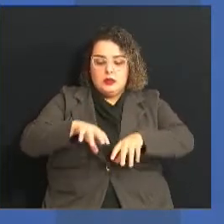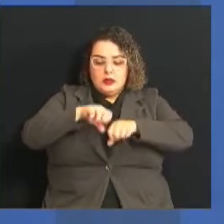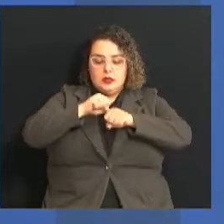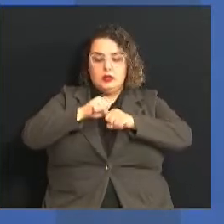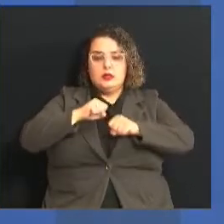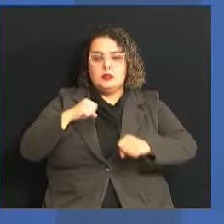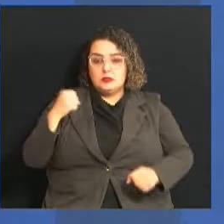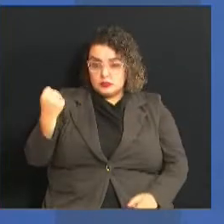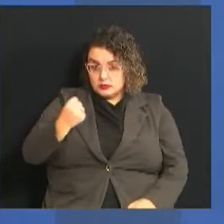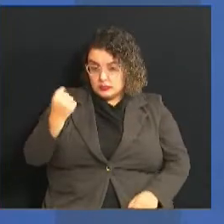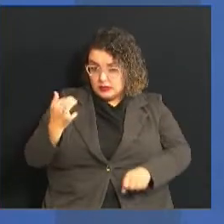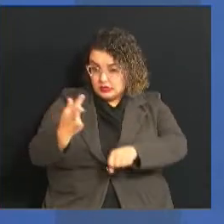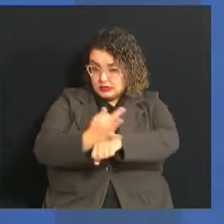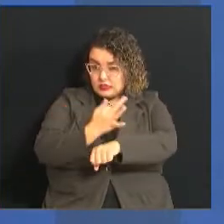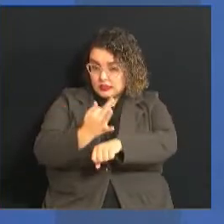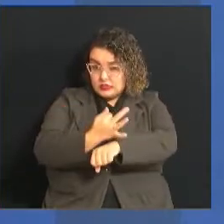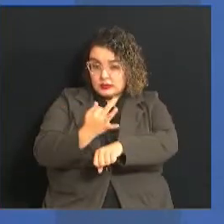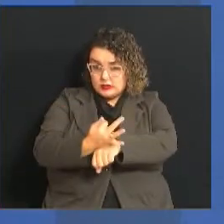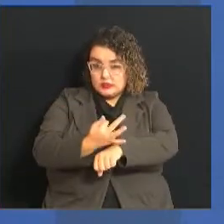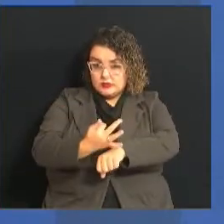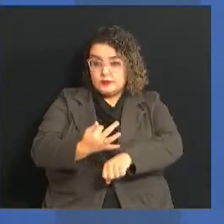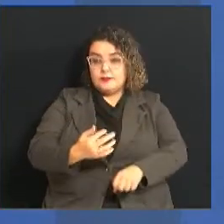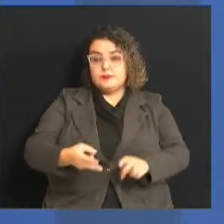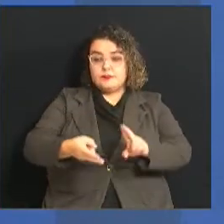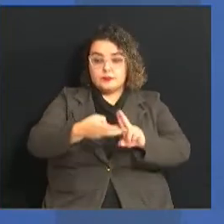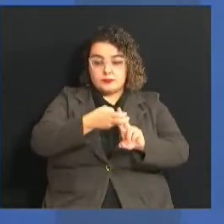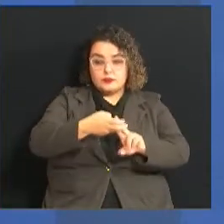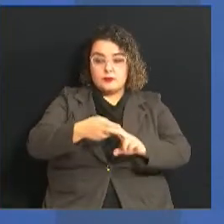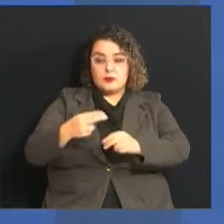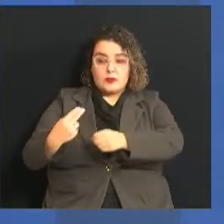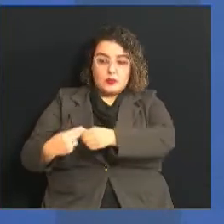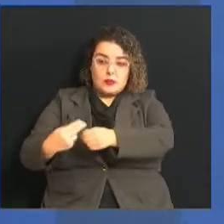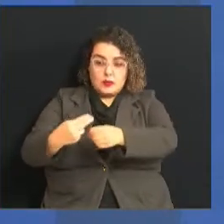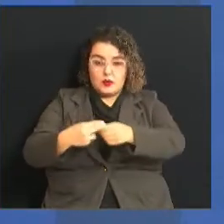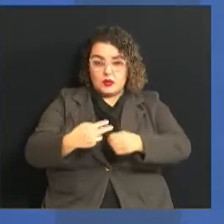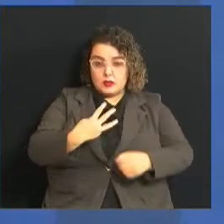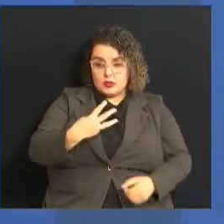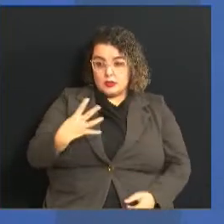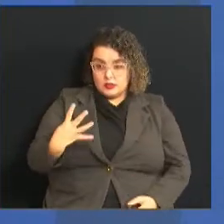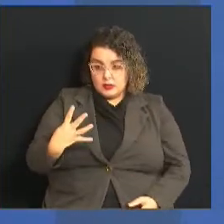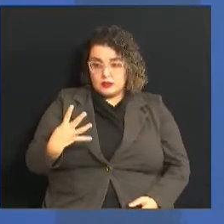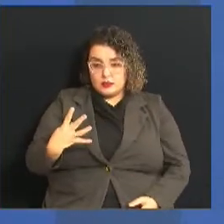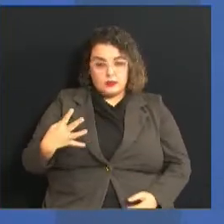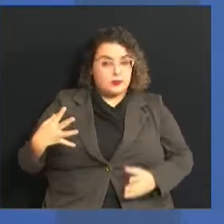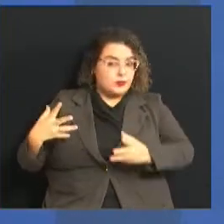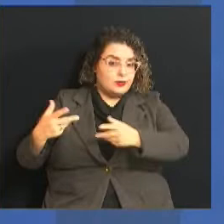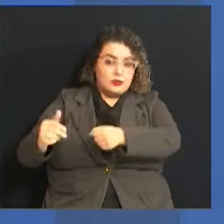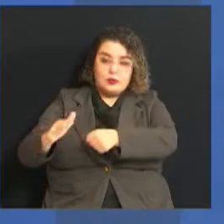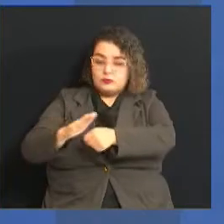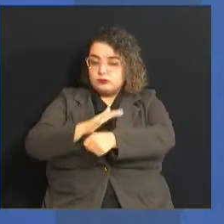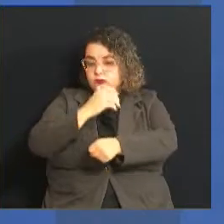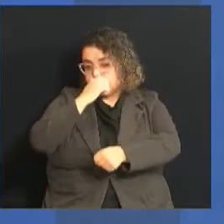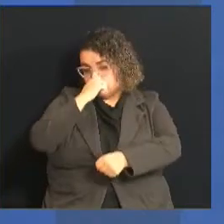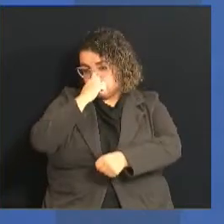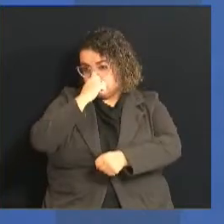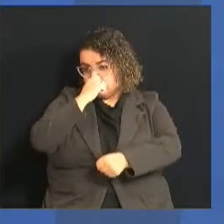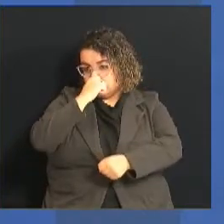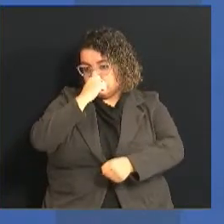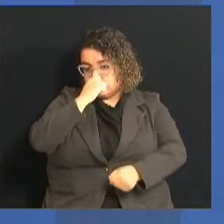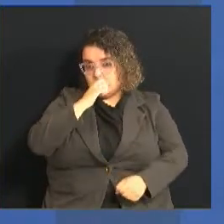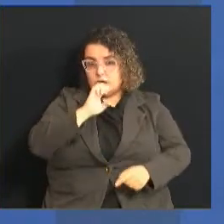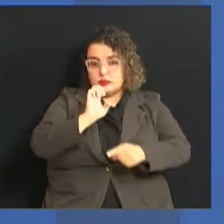SUS Municipal, Campinas dispõe de 34 leitos de UTI infantil. Nós temos todos ocupados. No SUS Estadual, dos